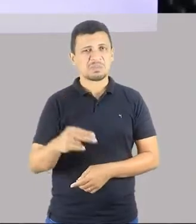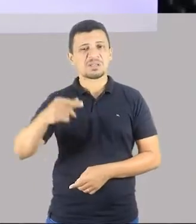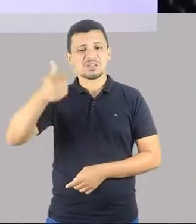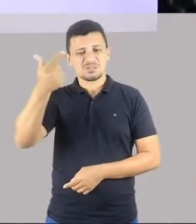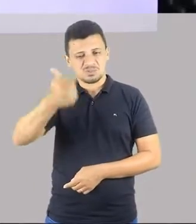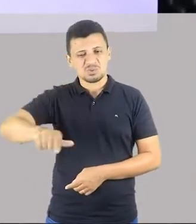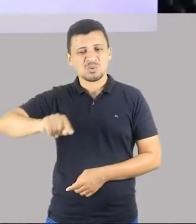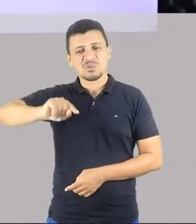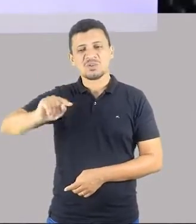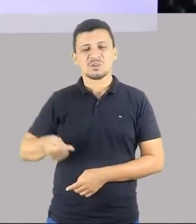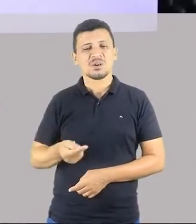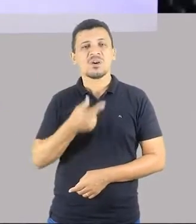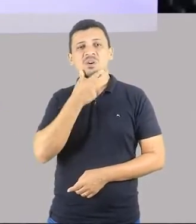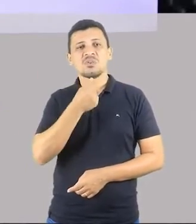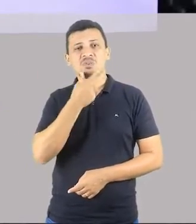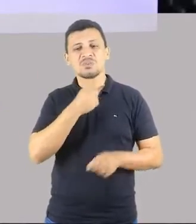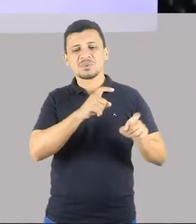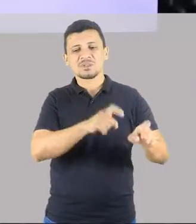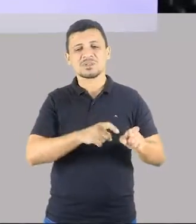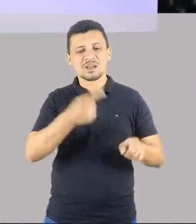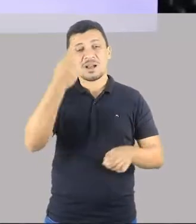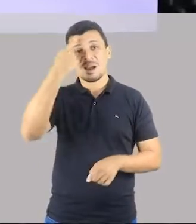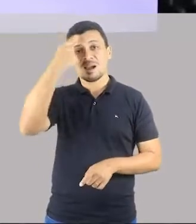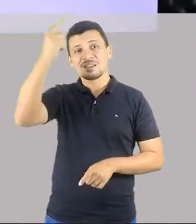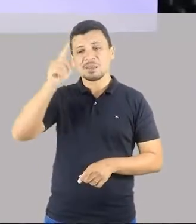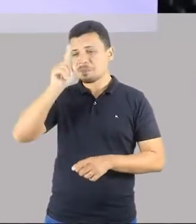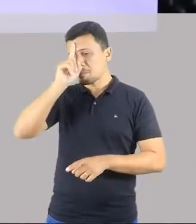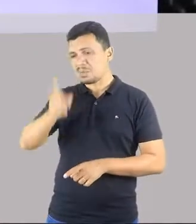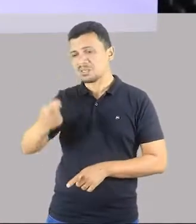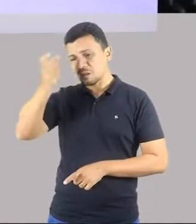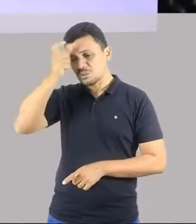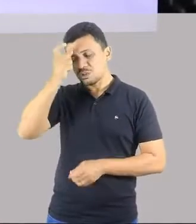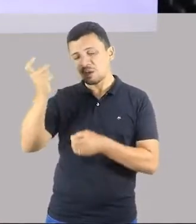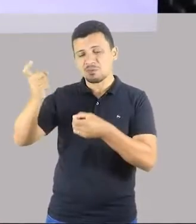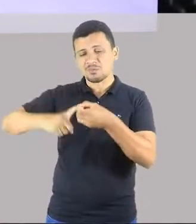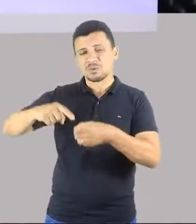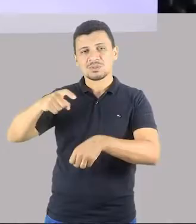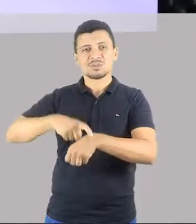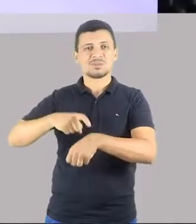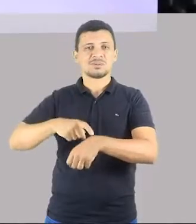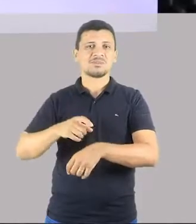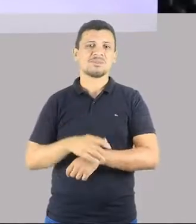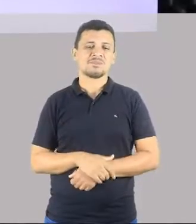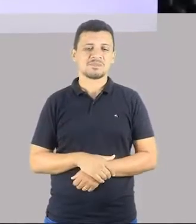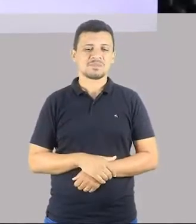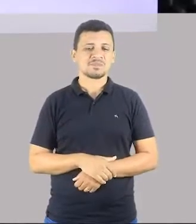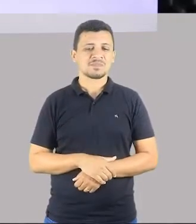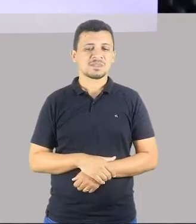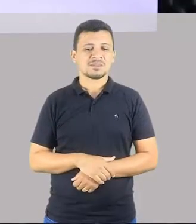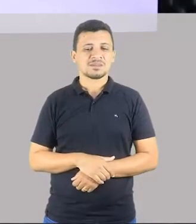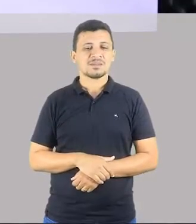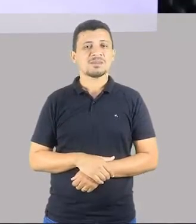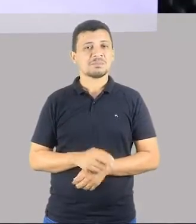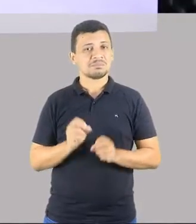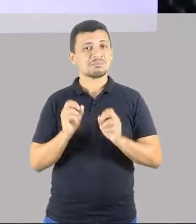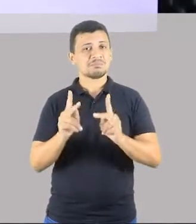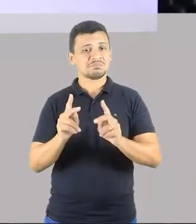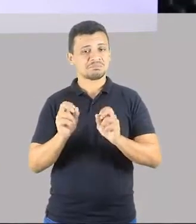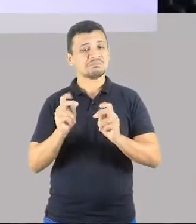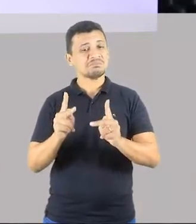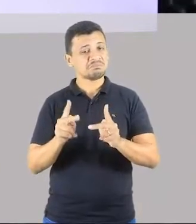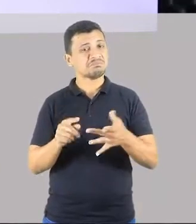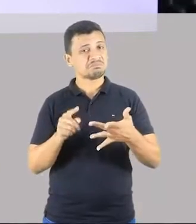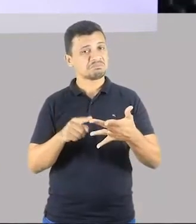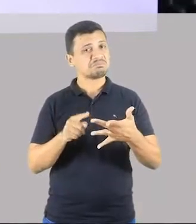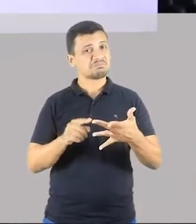feliz ideia de mandar que o diabo recuperasse o tempo. Então, neste caso aqui, aparentemente, ok,